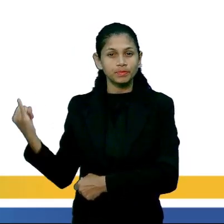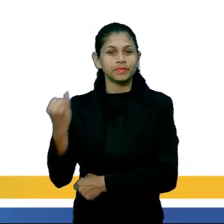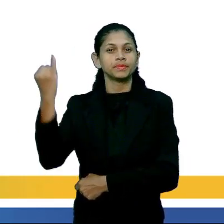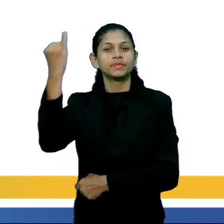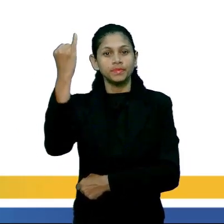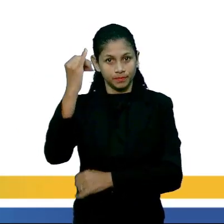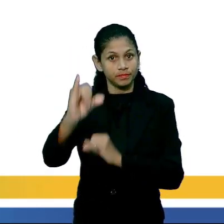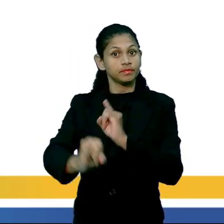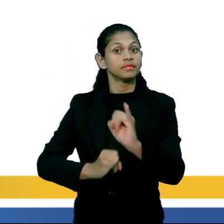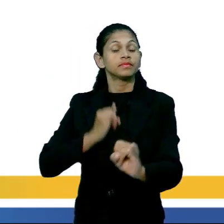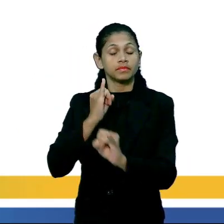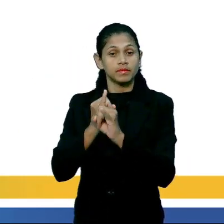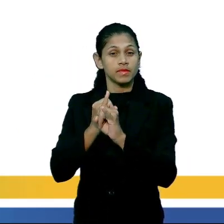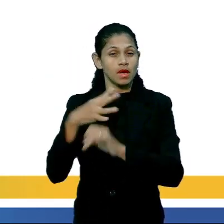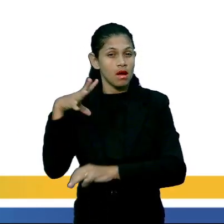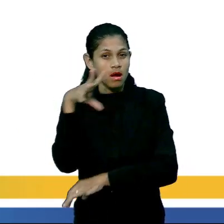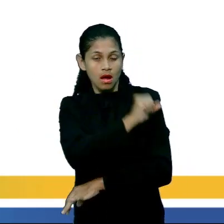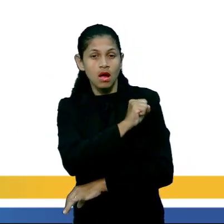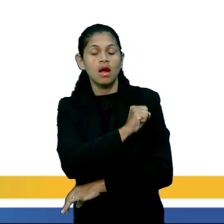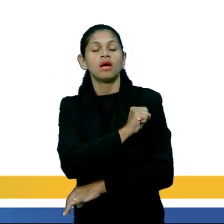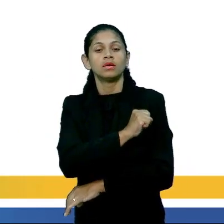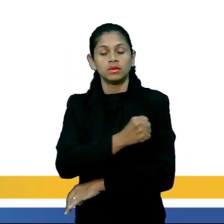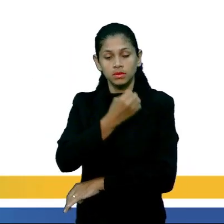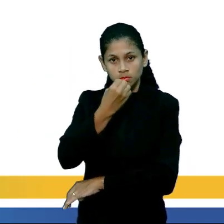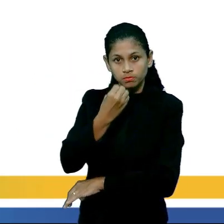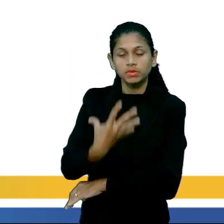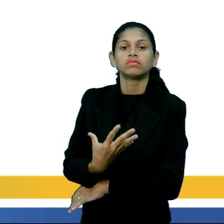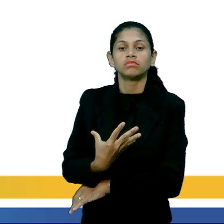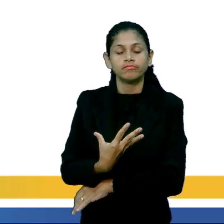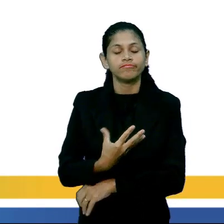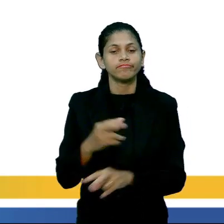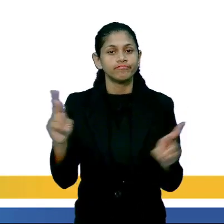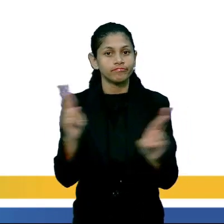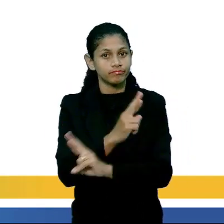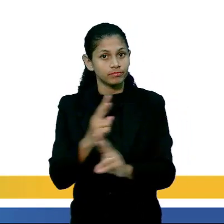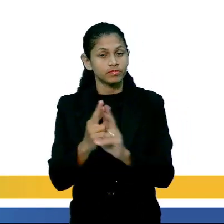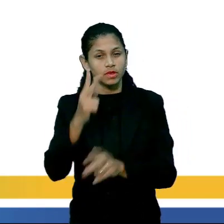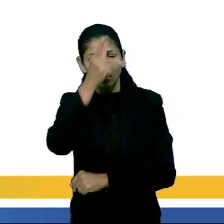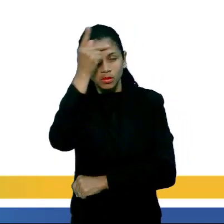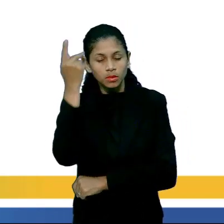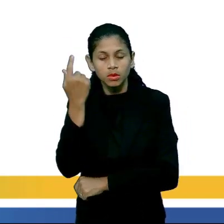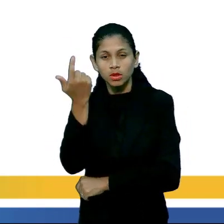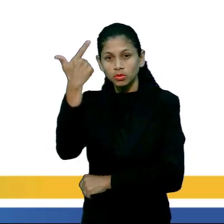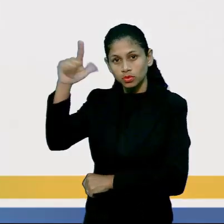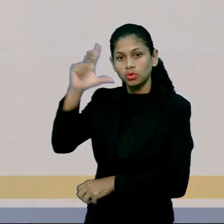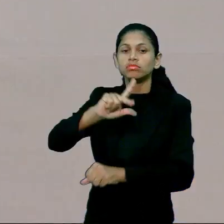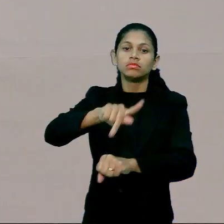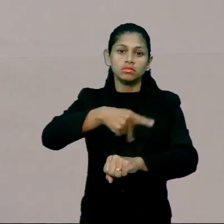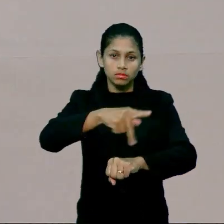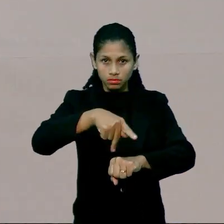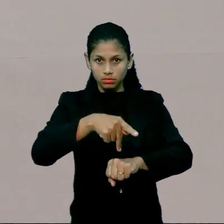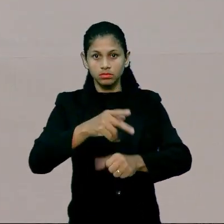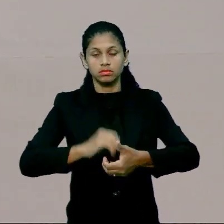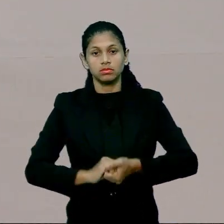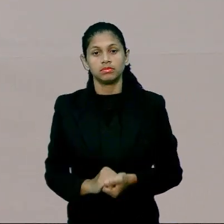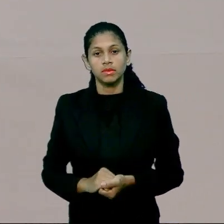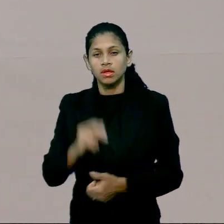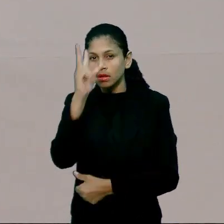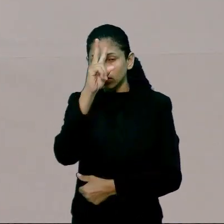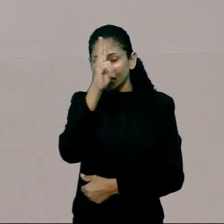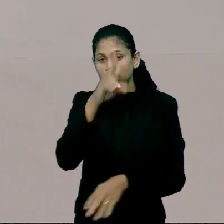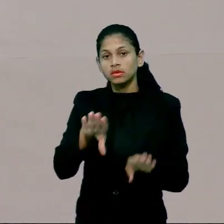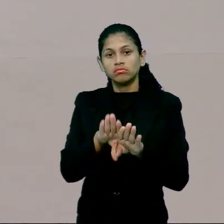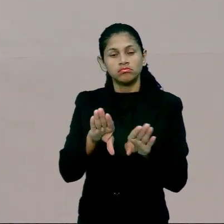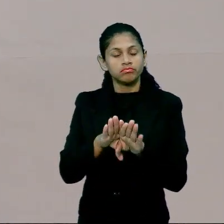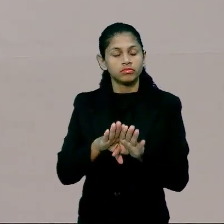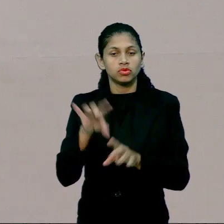como uma forma rápida e eficiente para se relacionar com as pessoas de outros países. Lembrando também que